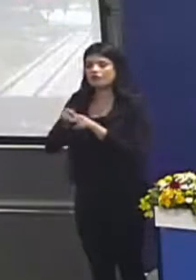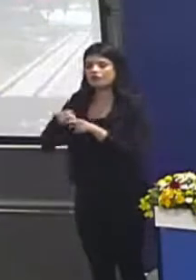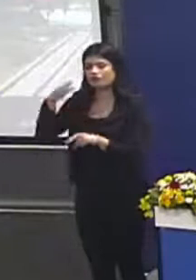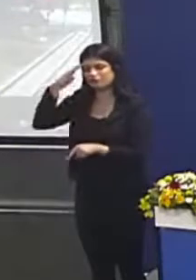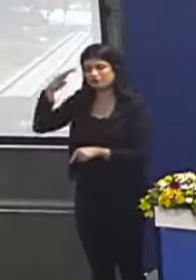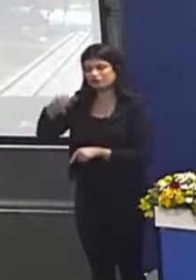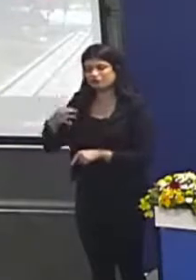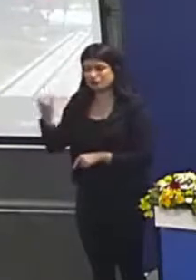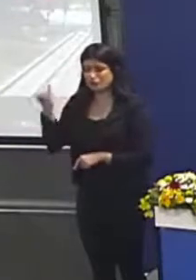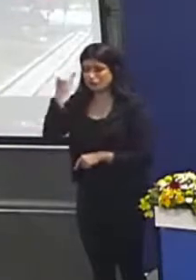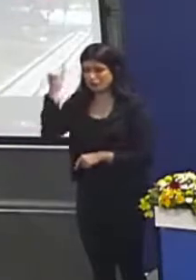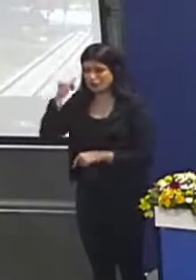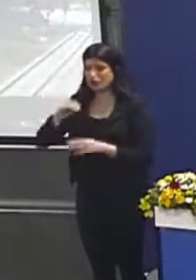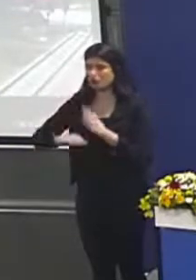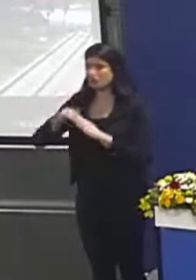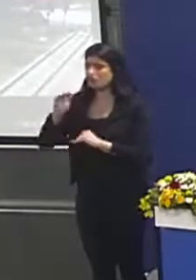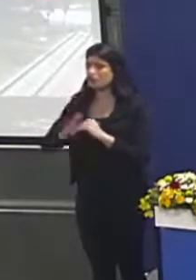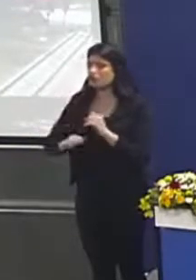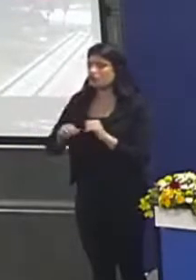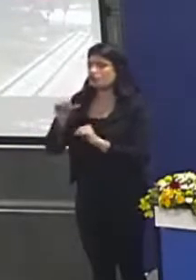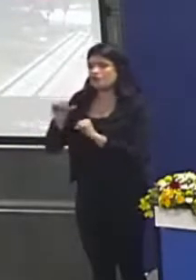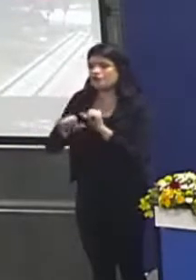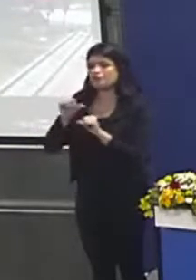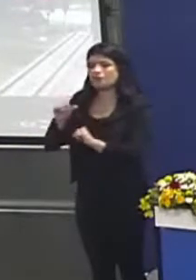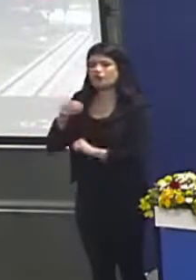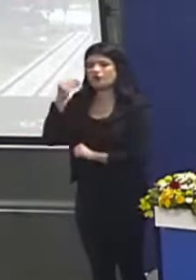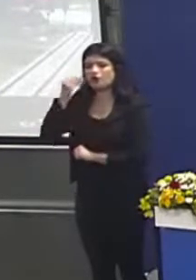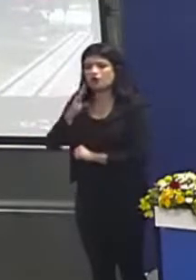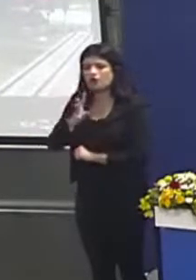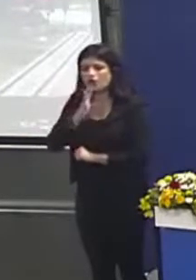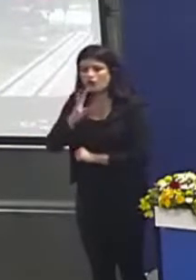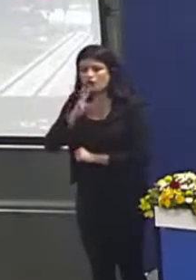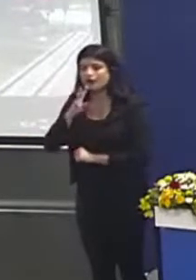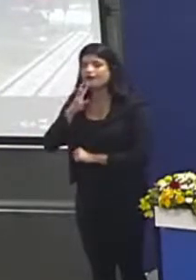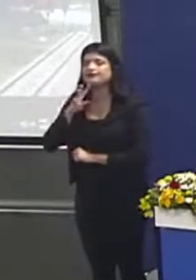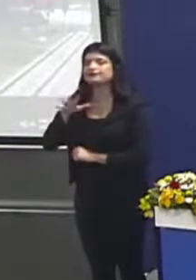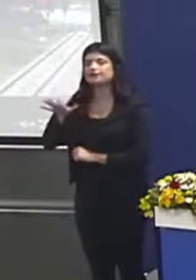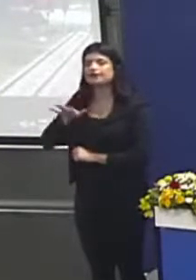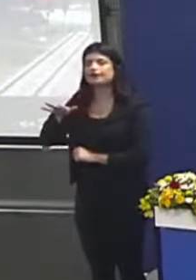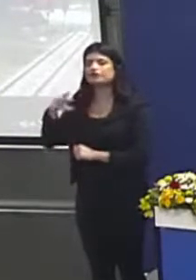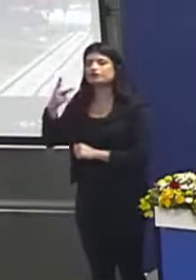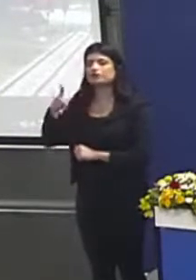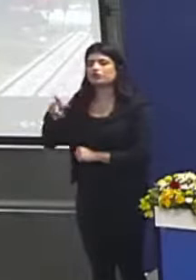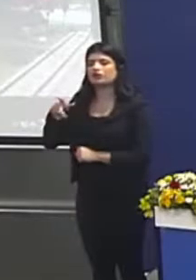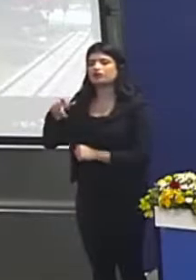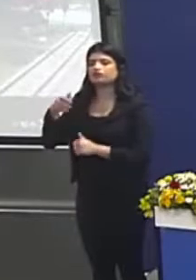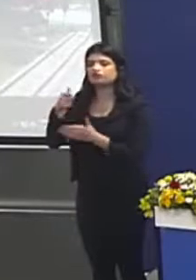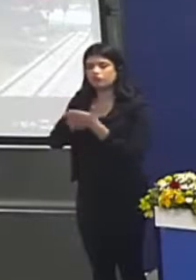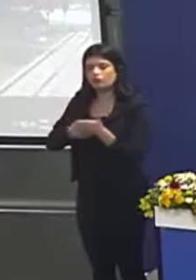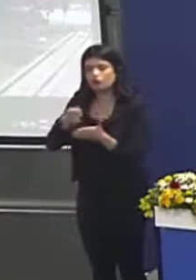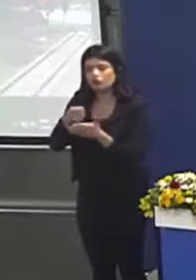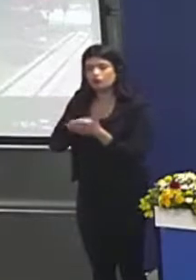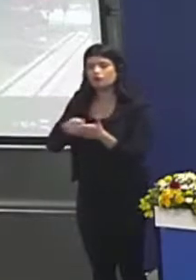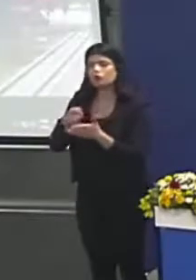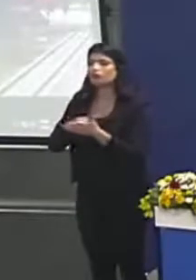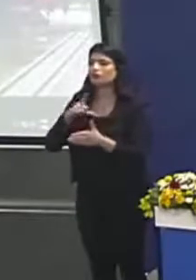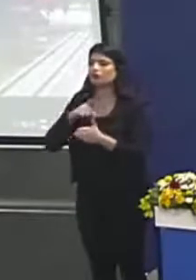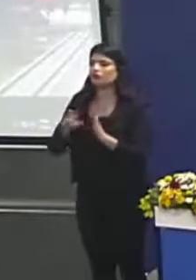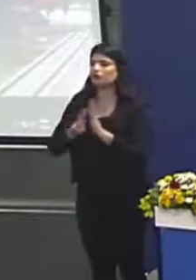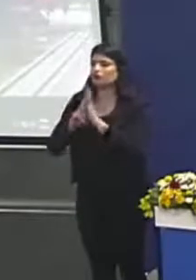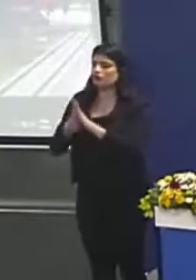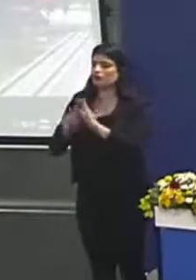de sua importância na construção de conhecimentos e sobre o reconhecimento de seu papel nas lutas que se referem a